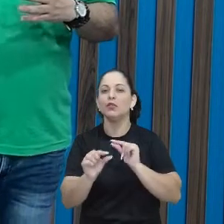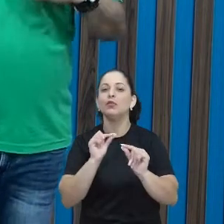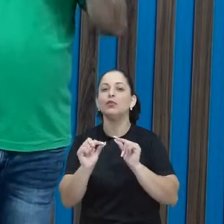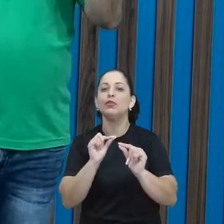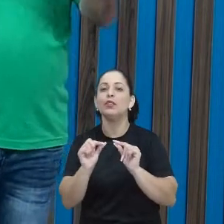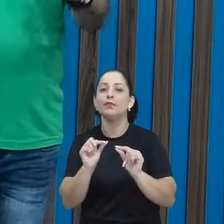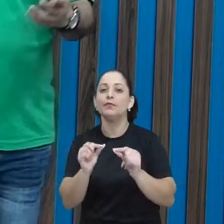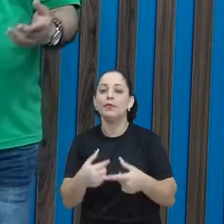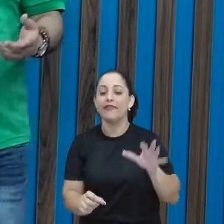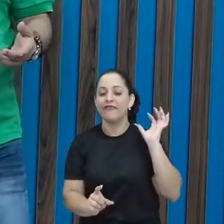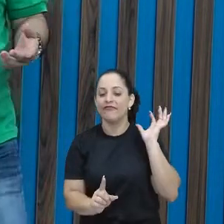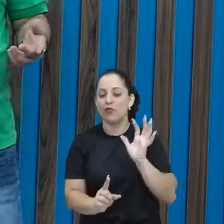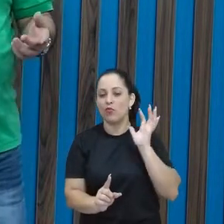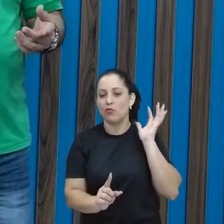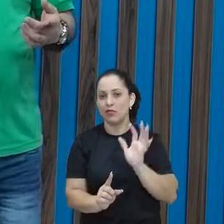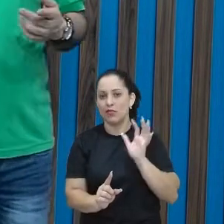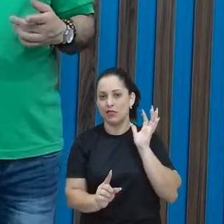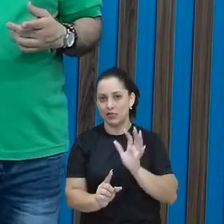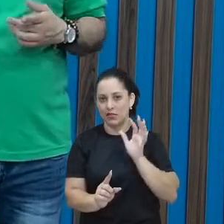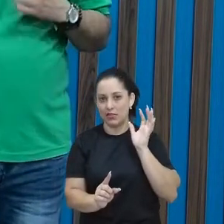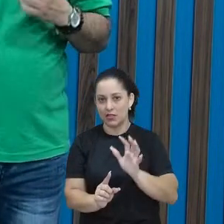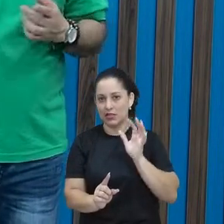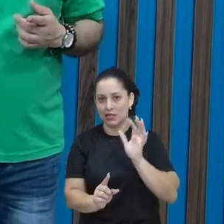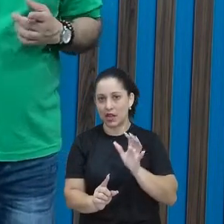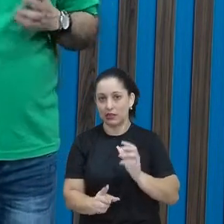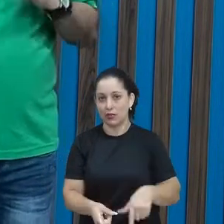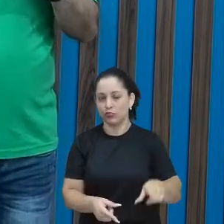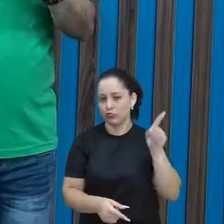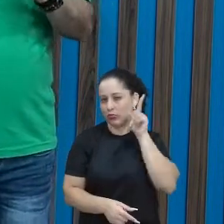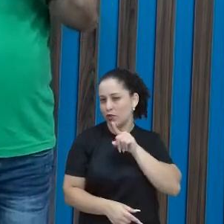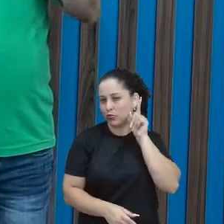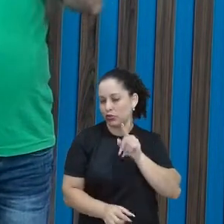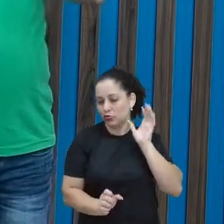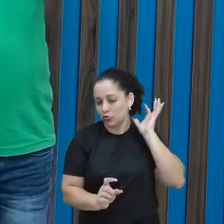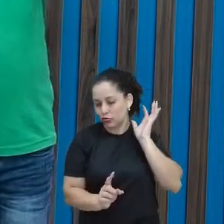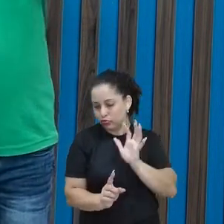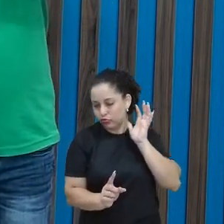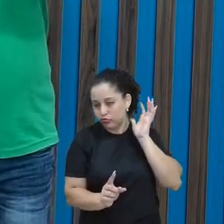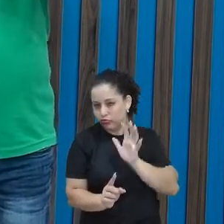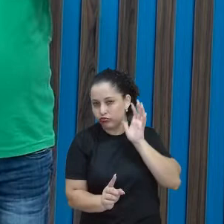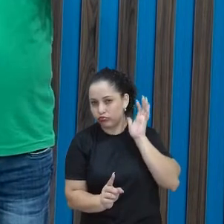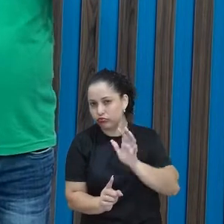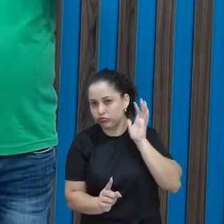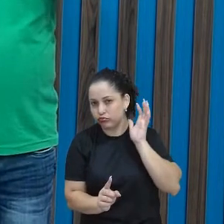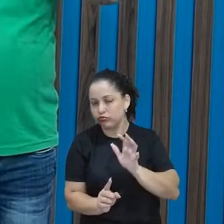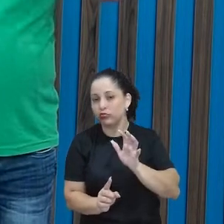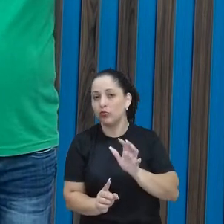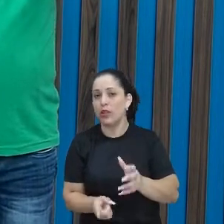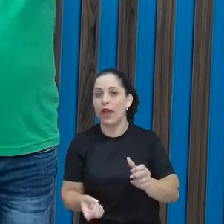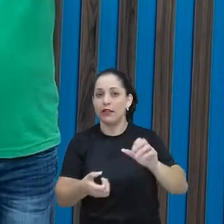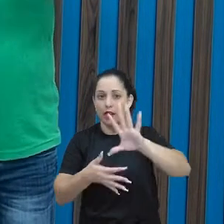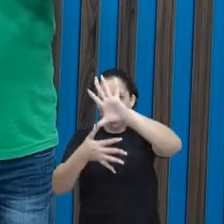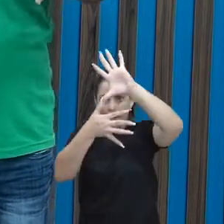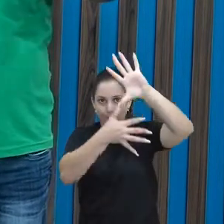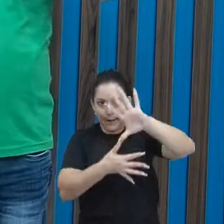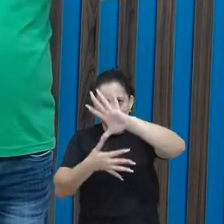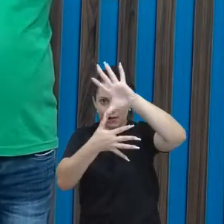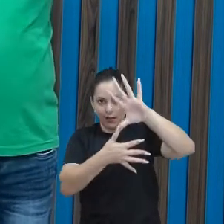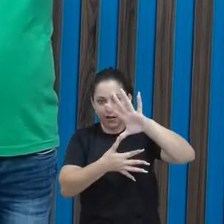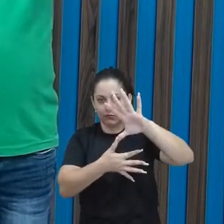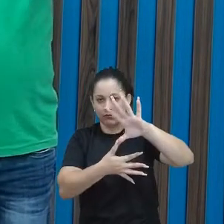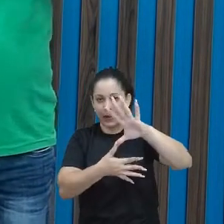da influência, né, dos Estados Unidos, né, sobre a América, né. Estados Unidos ele